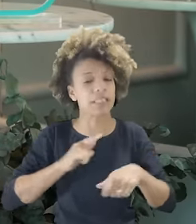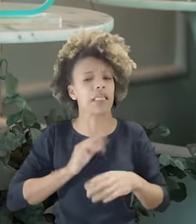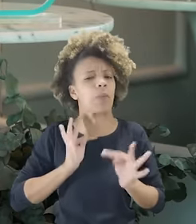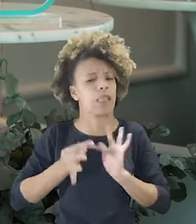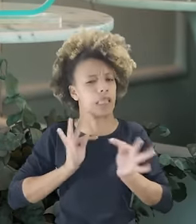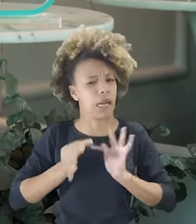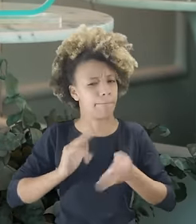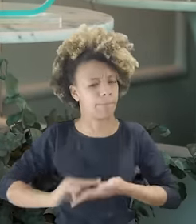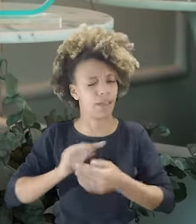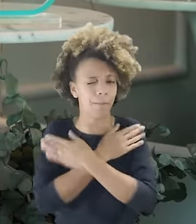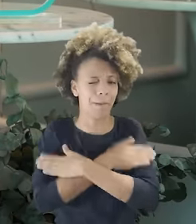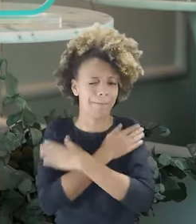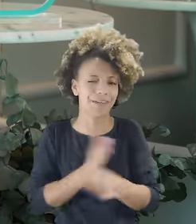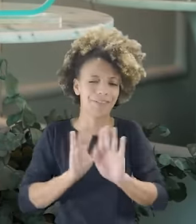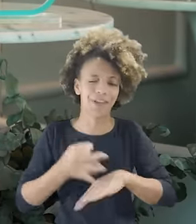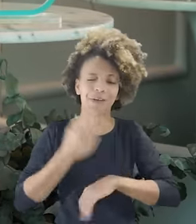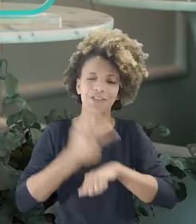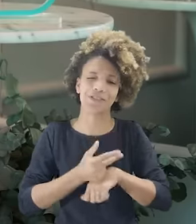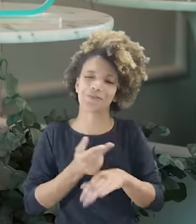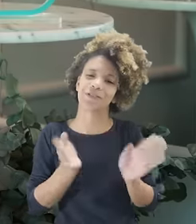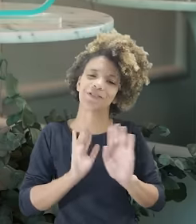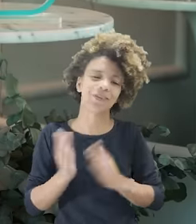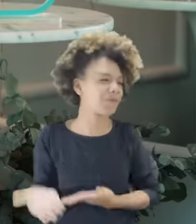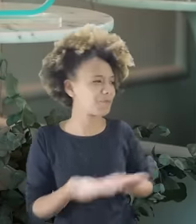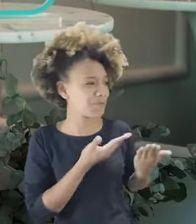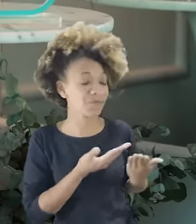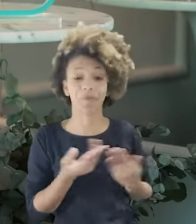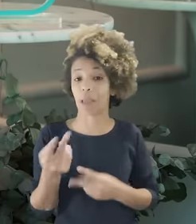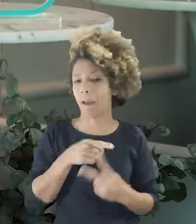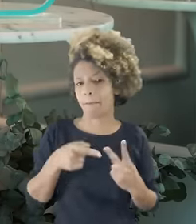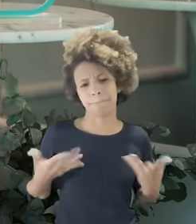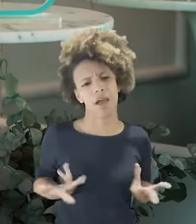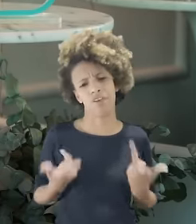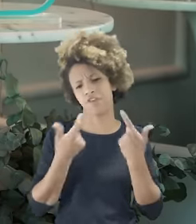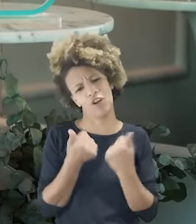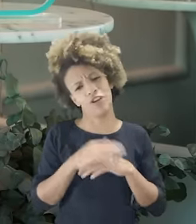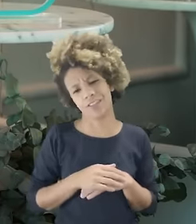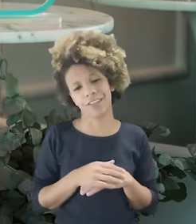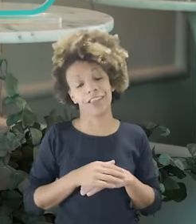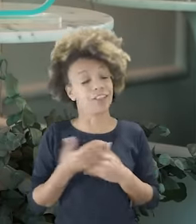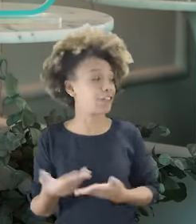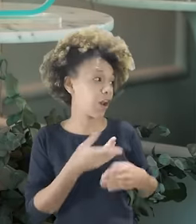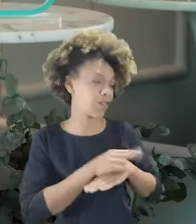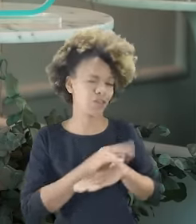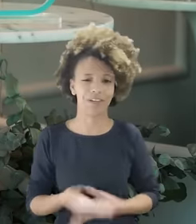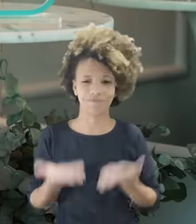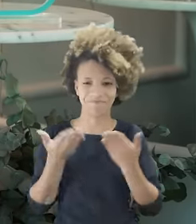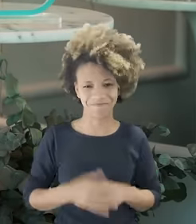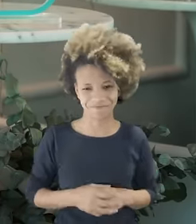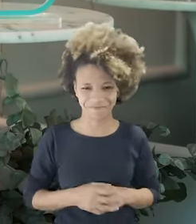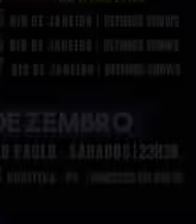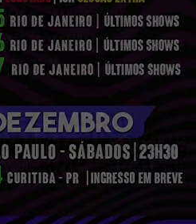pessoas que precisam de uma terapia um abraço a todos Esse foi o achismo de hoje com essas duas figuras maravilhosas que é o índio bem Doutora